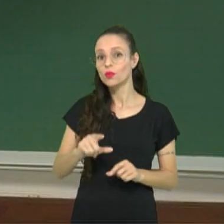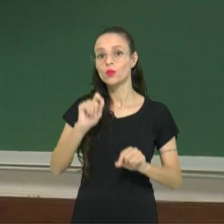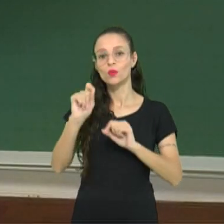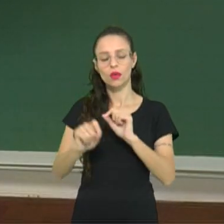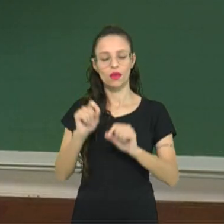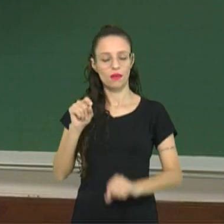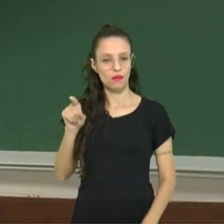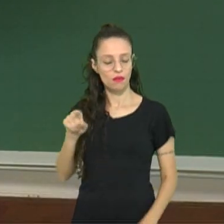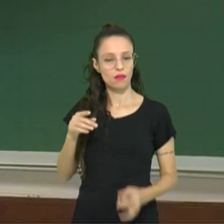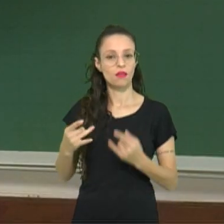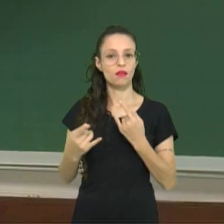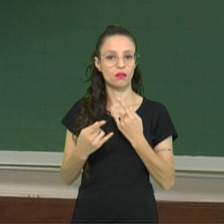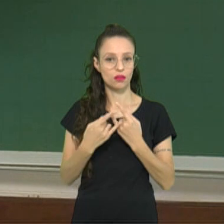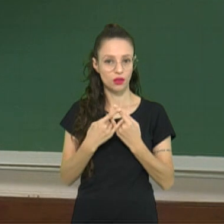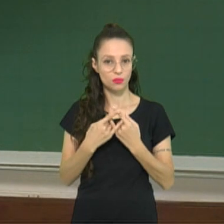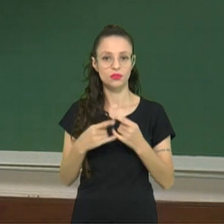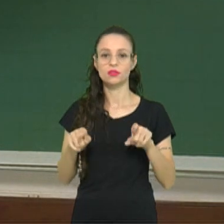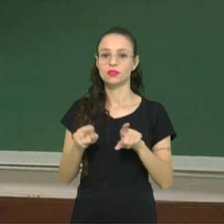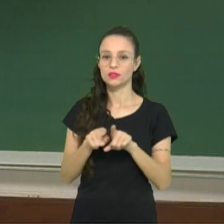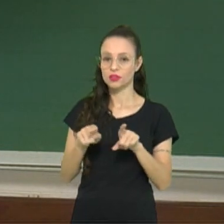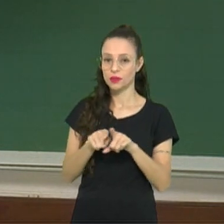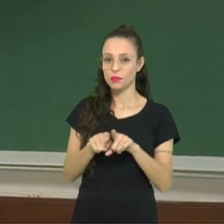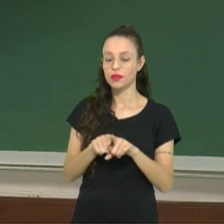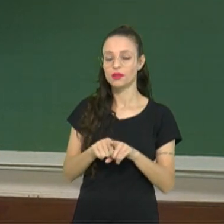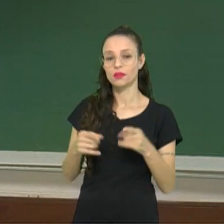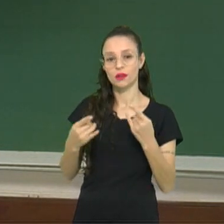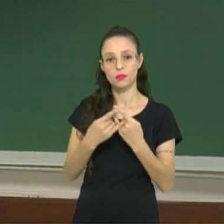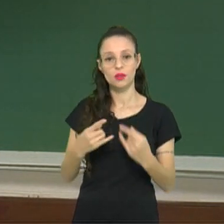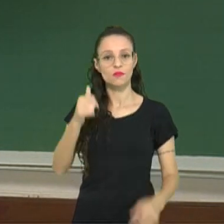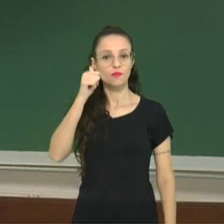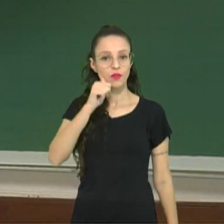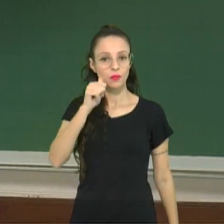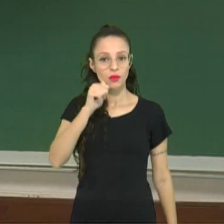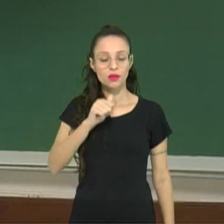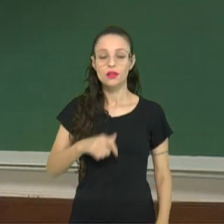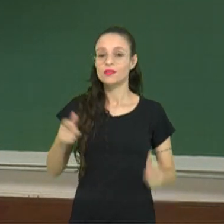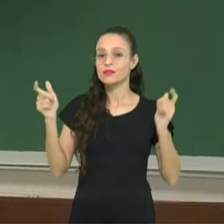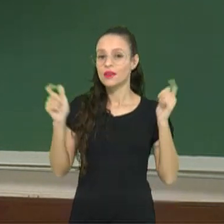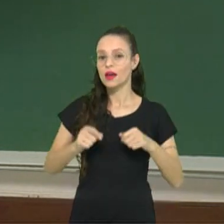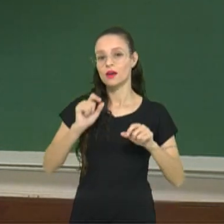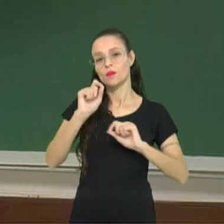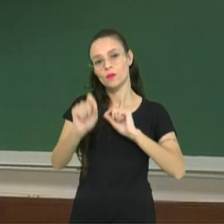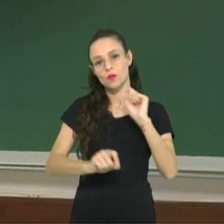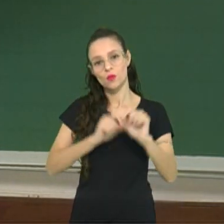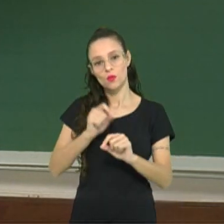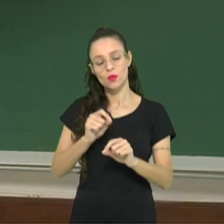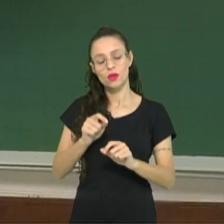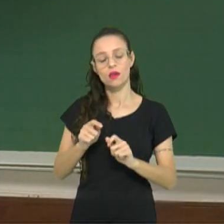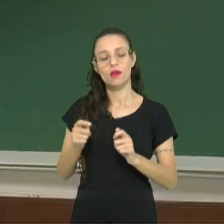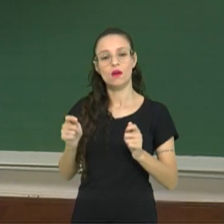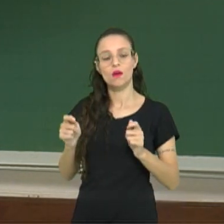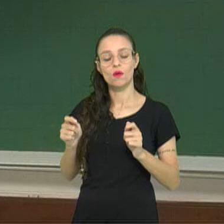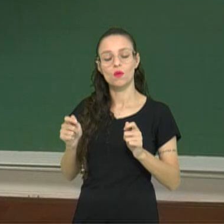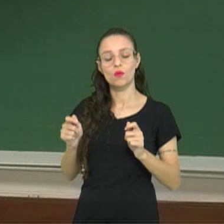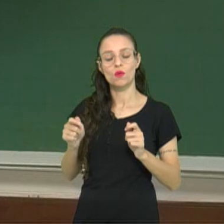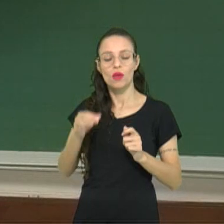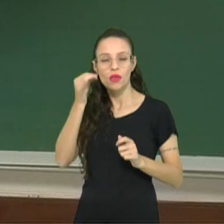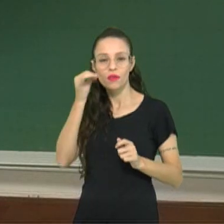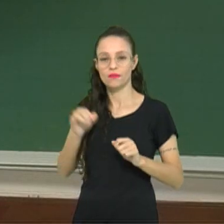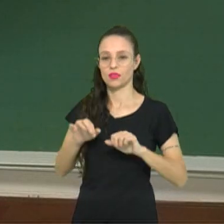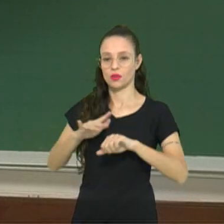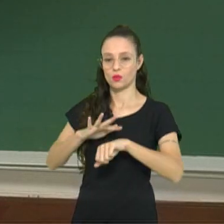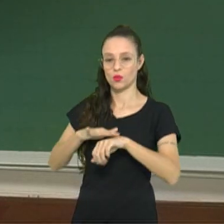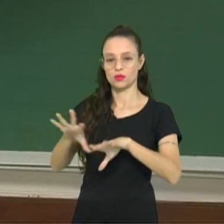que ela, assim como a feminina, são métodos que eles são essenciais no controle ali também de doenças.